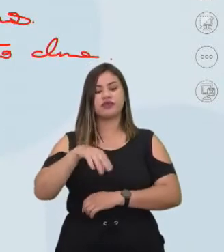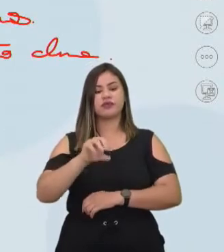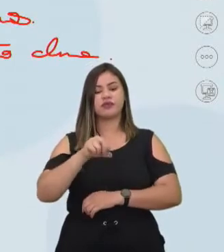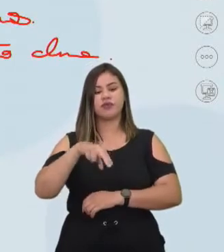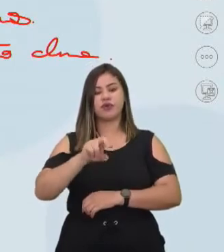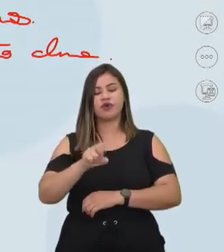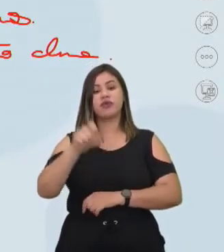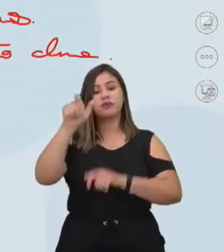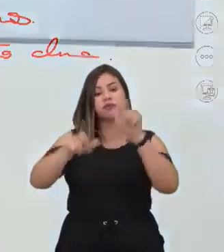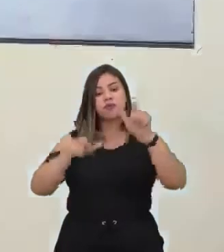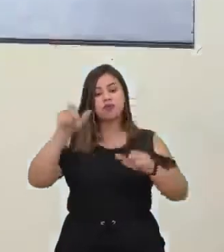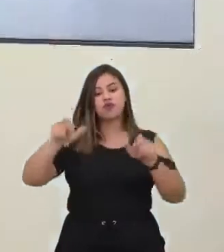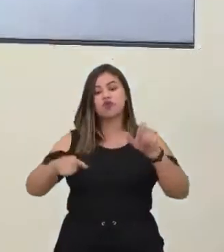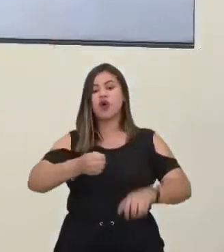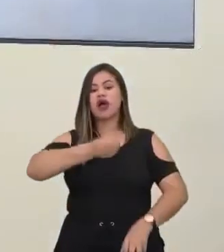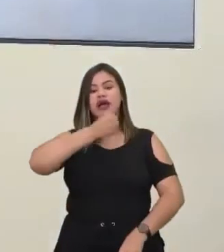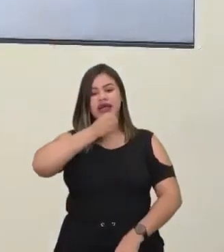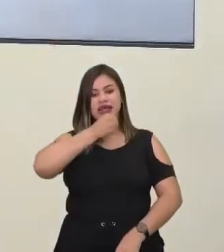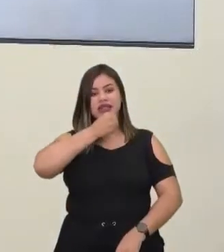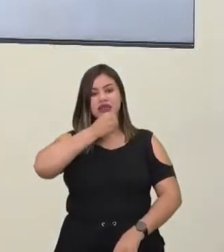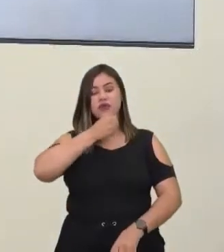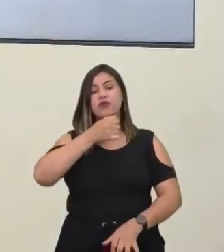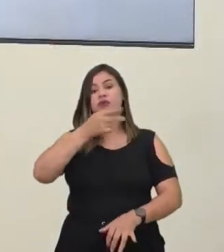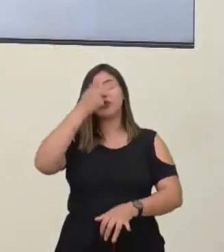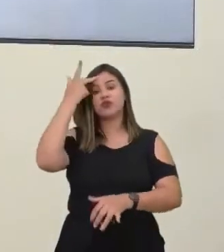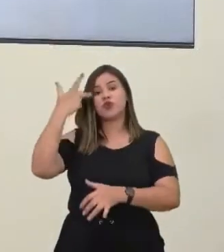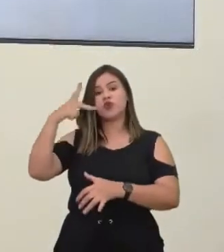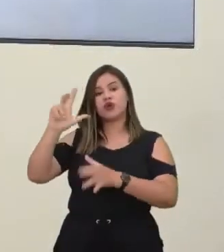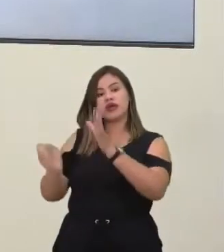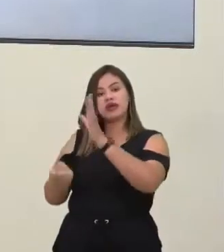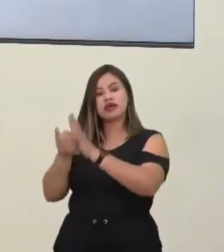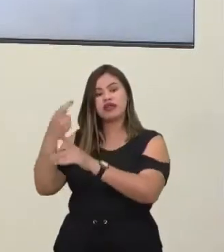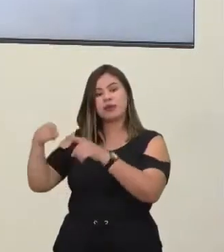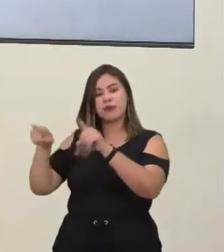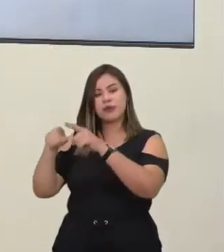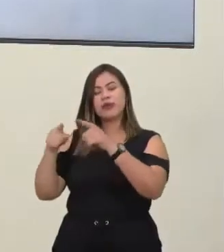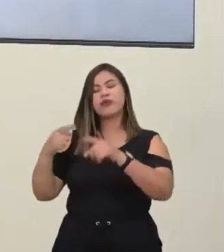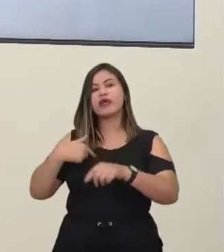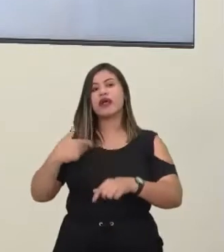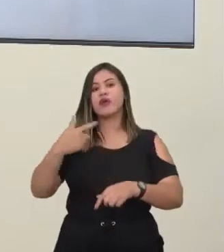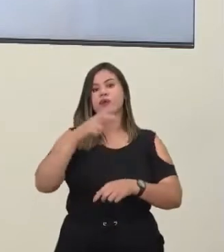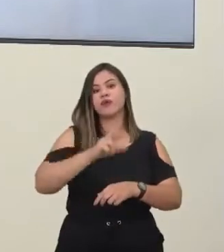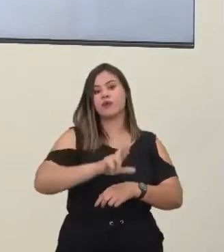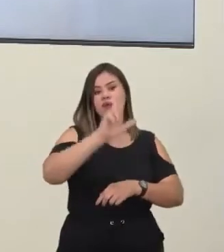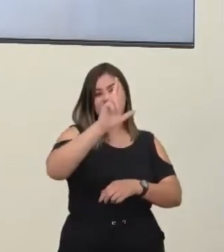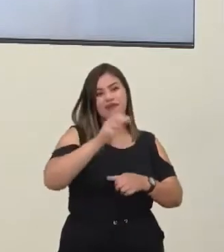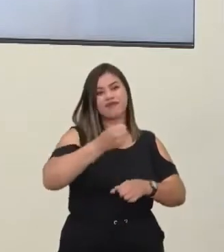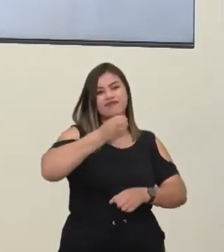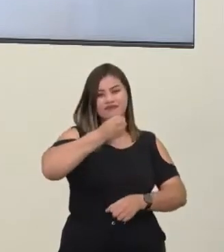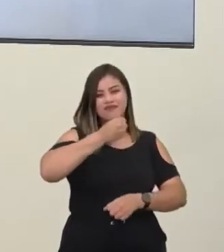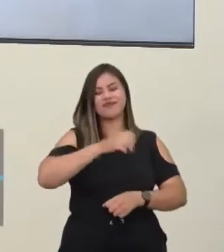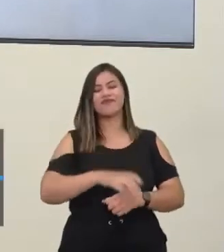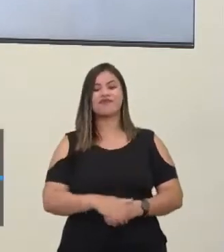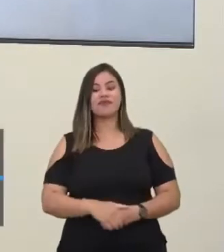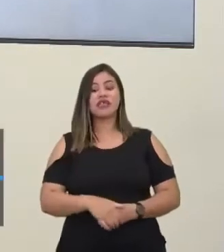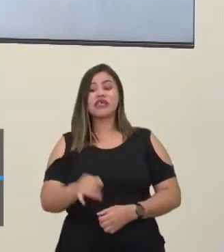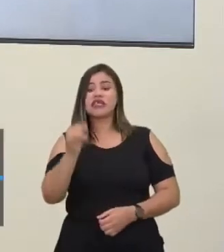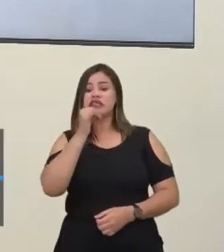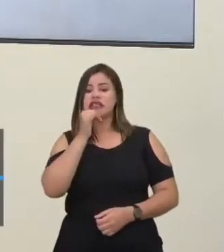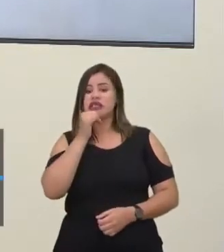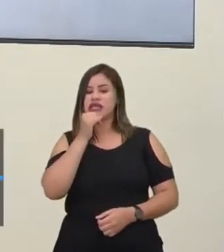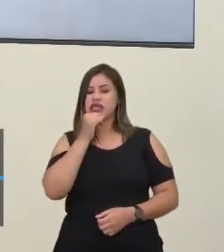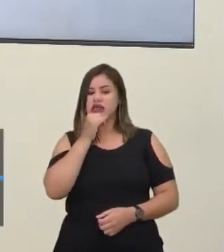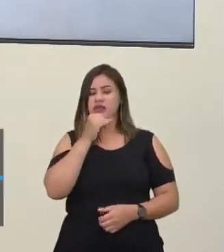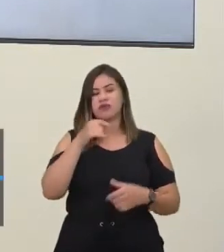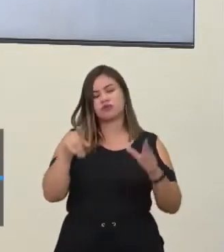né, que cantam composições de outras pessoas, composições de terceiros, né? Tá? Então nós temos vários exemplos aí, né, na